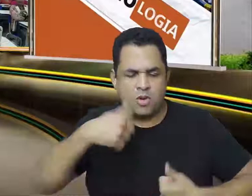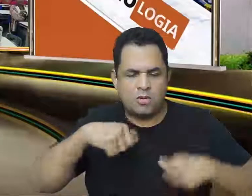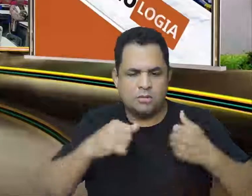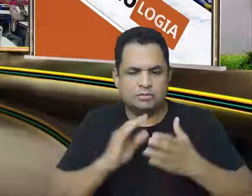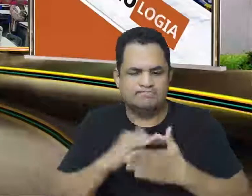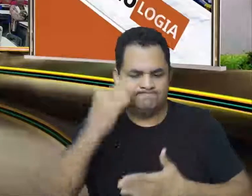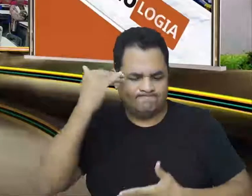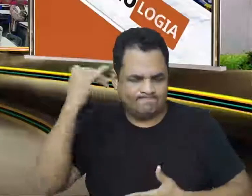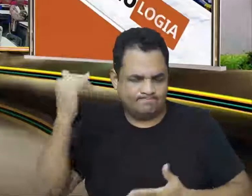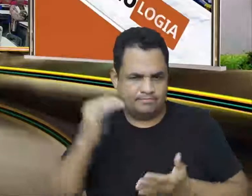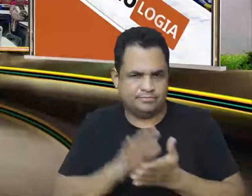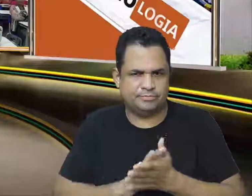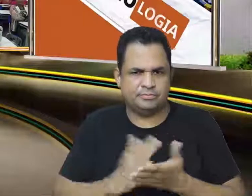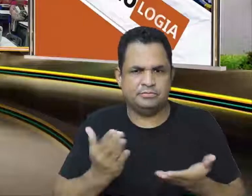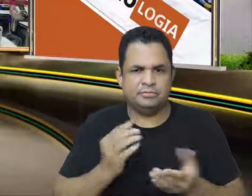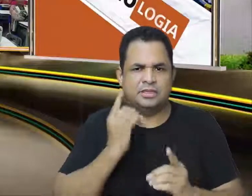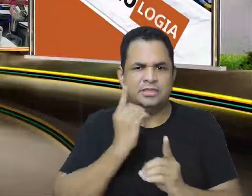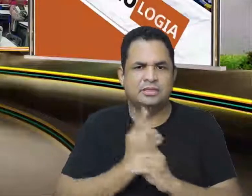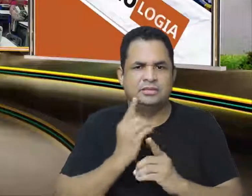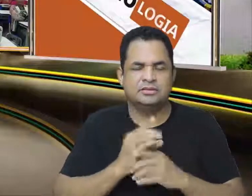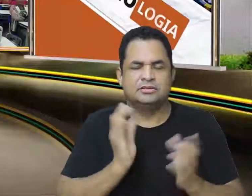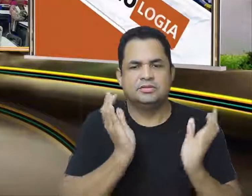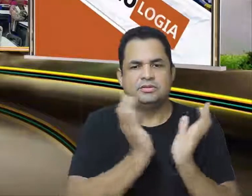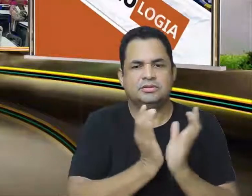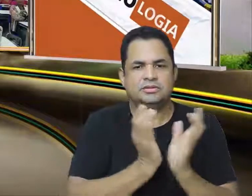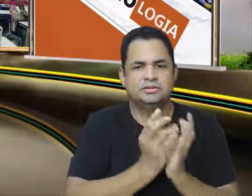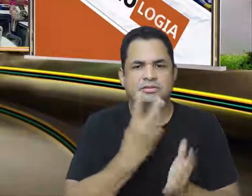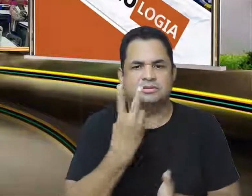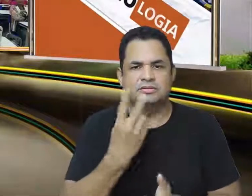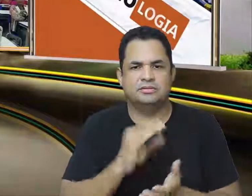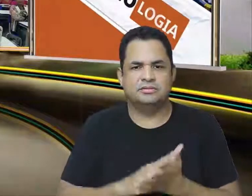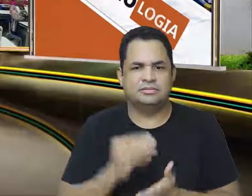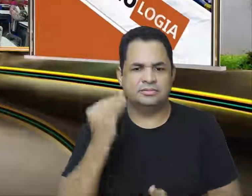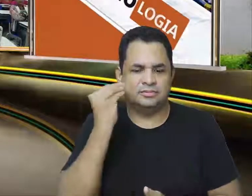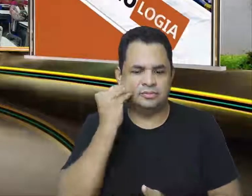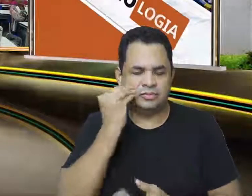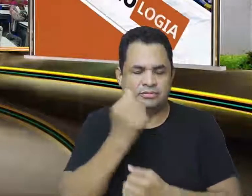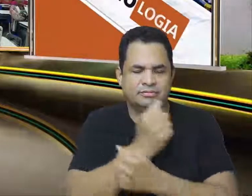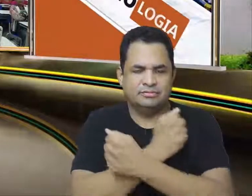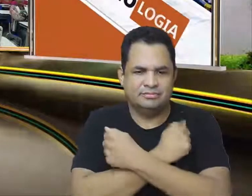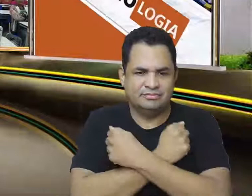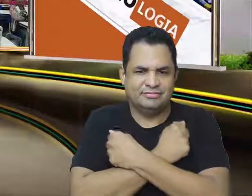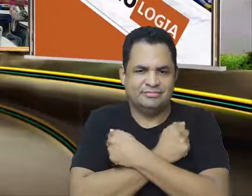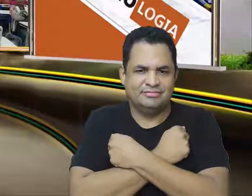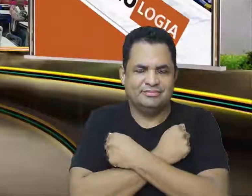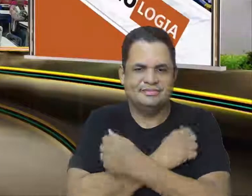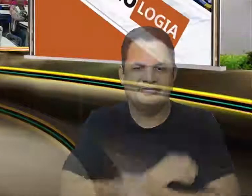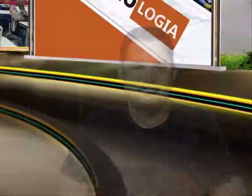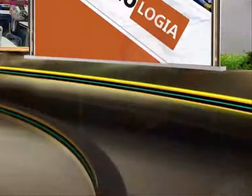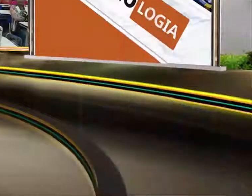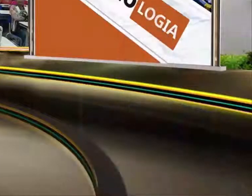sucesso, e a gente se encontra aí na unidade 2, tá bom? Um abraço e até mais!